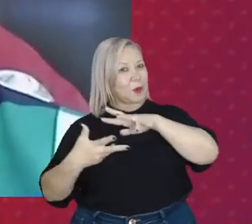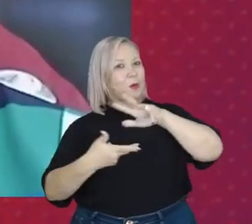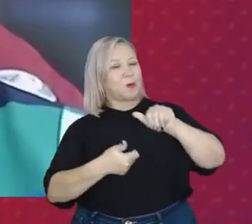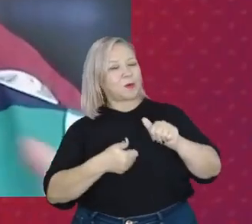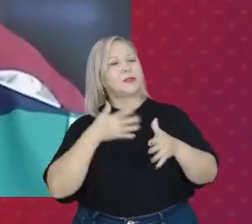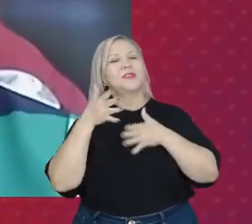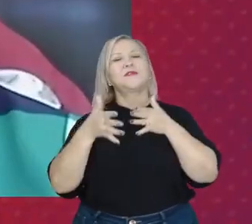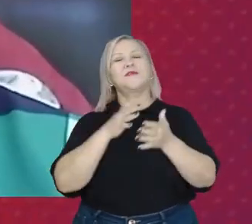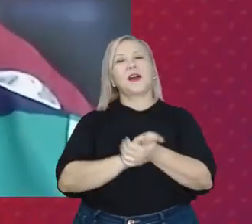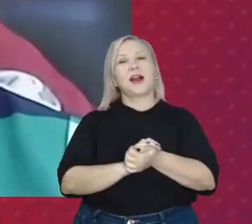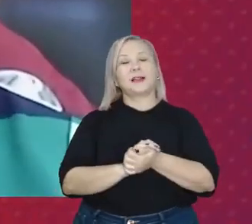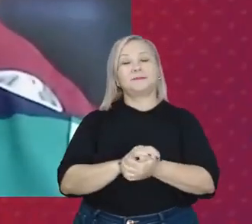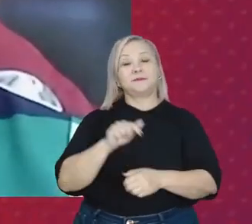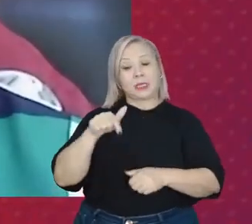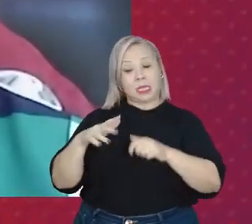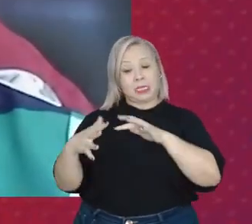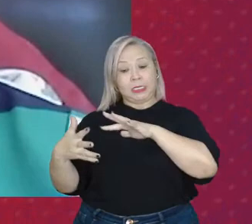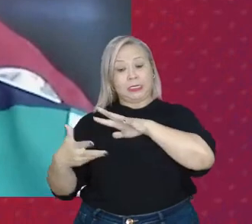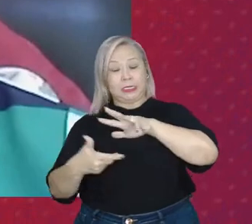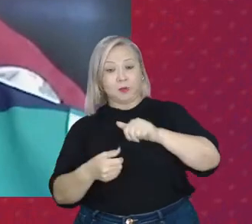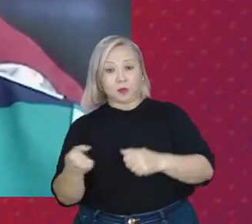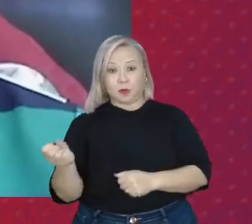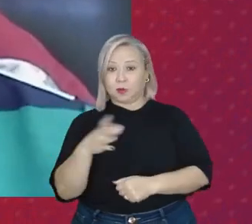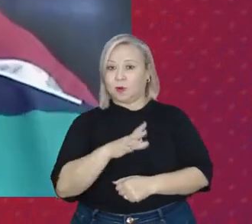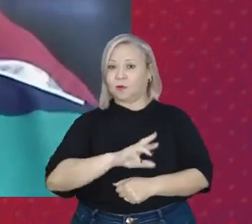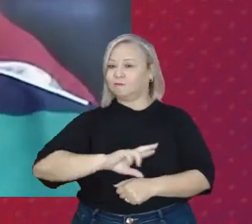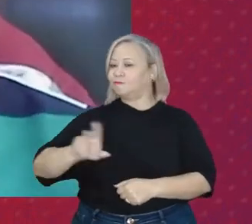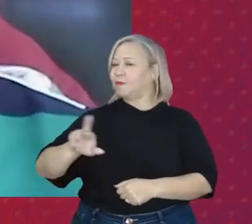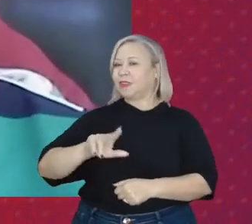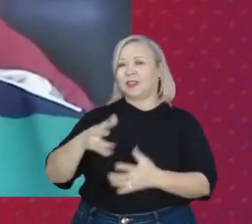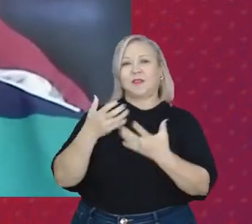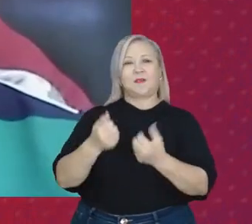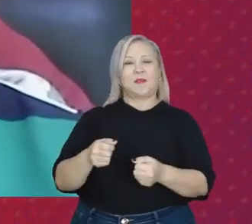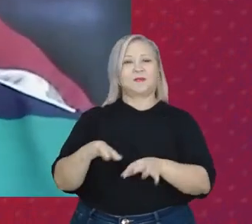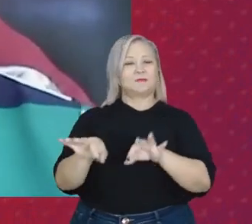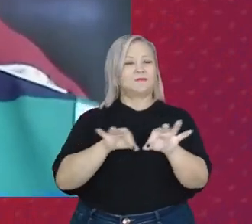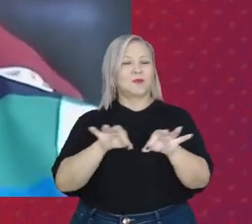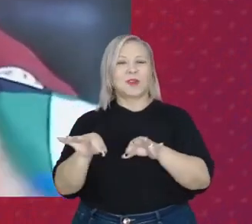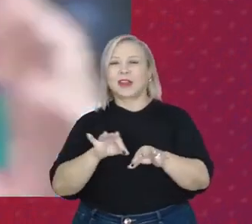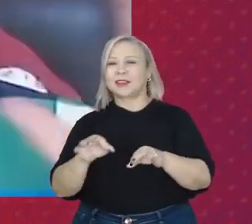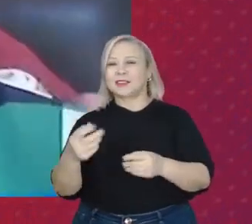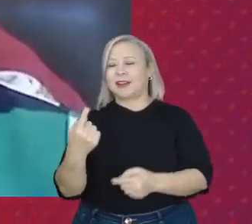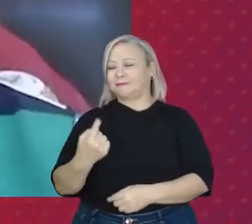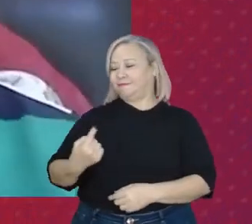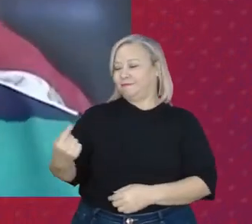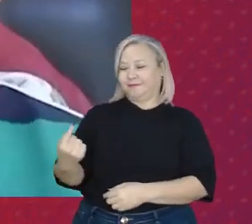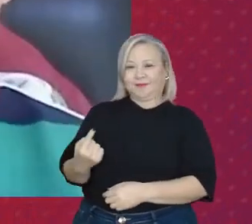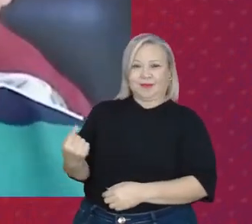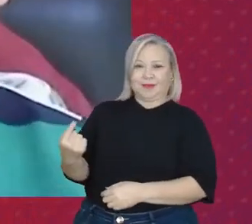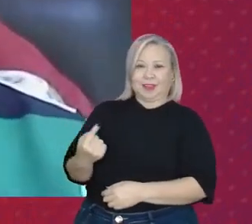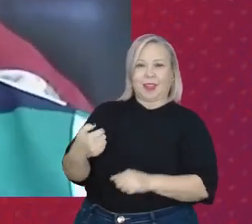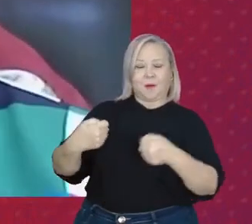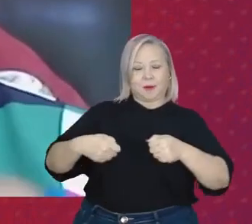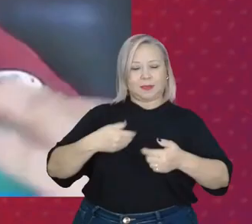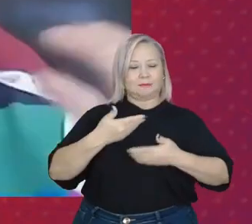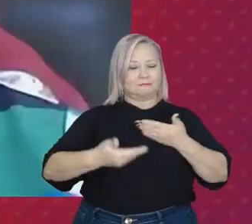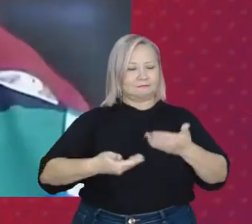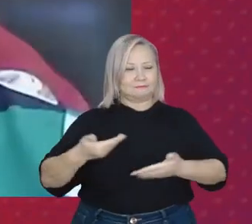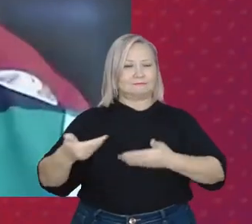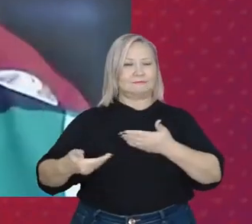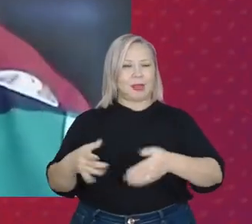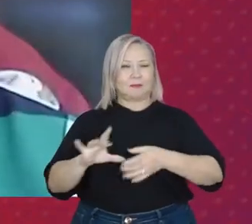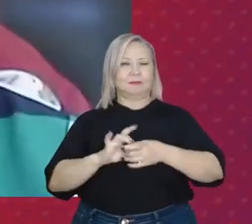diz, olha, esse mundo novo, nós não vamos construir Brasil sozinhos. Nós temos que estar conectados,